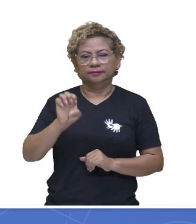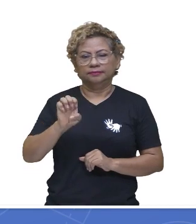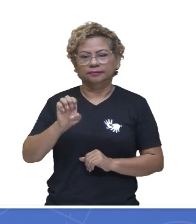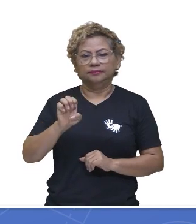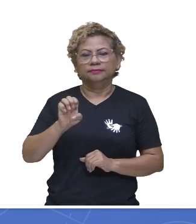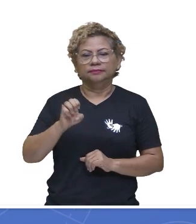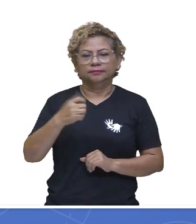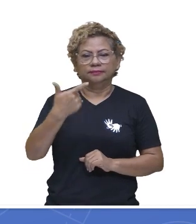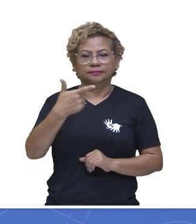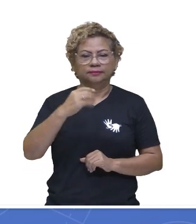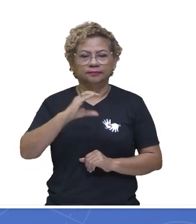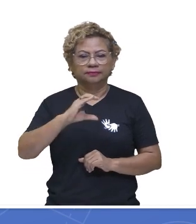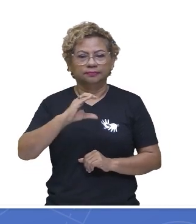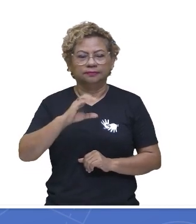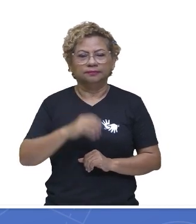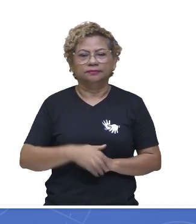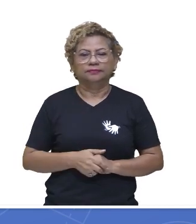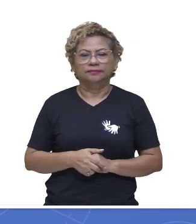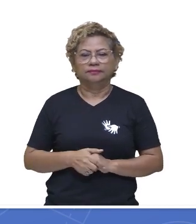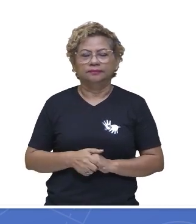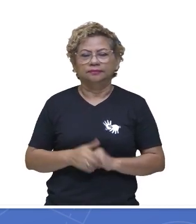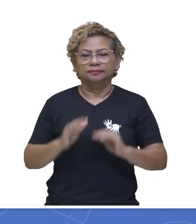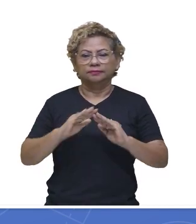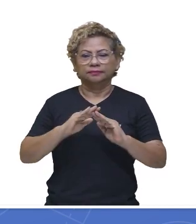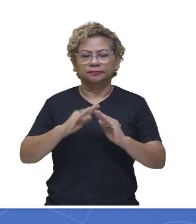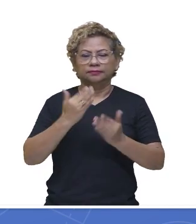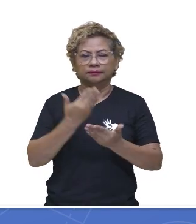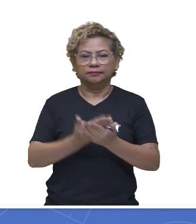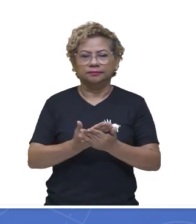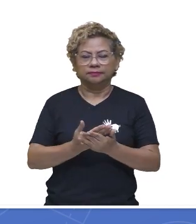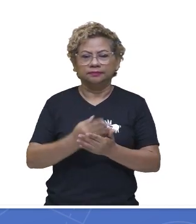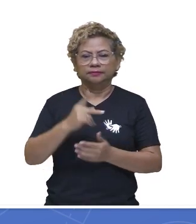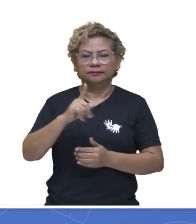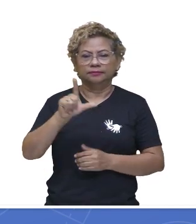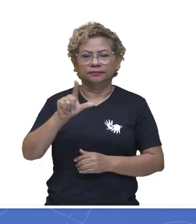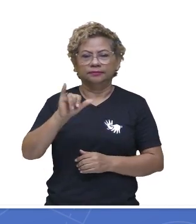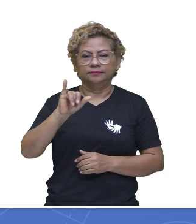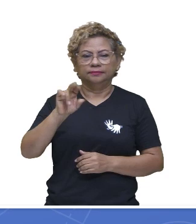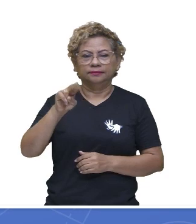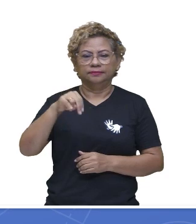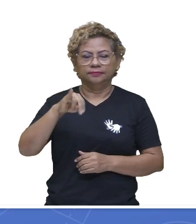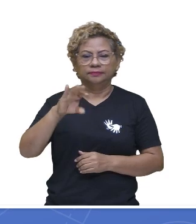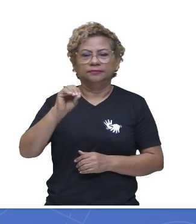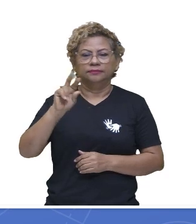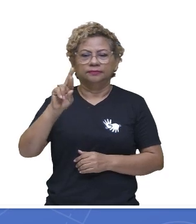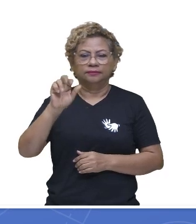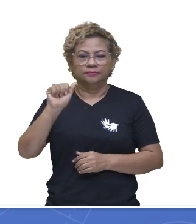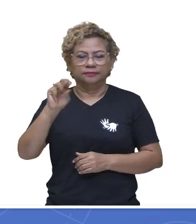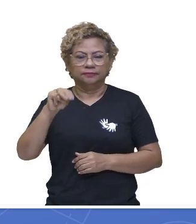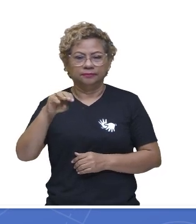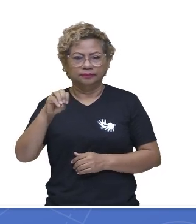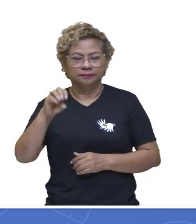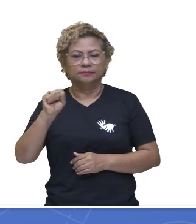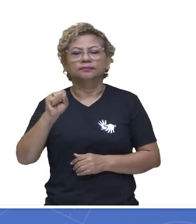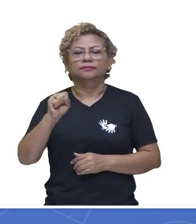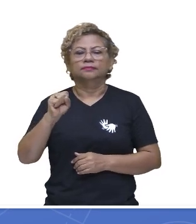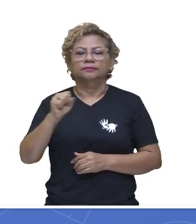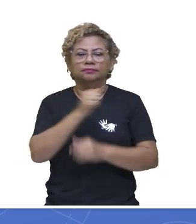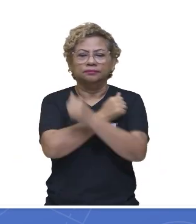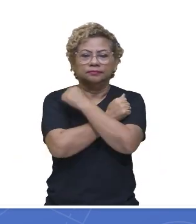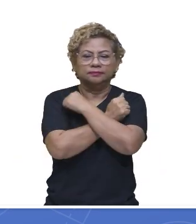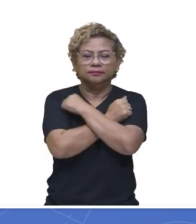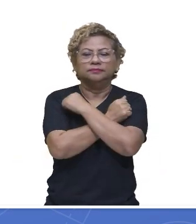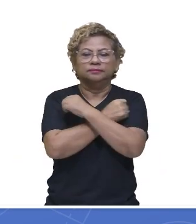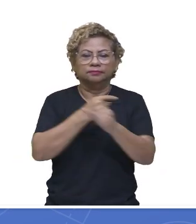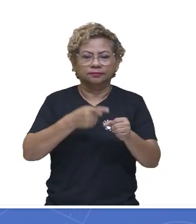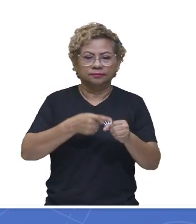letra C, tá? Escola Estadual Governador Plínio Ramos, Humaitá, um abraço a todos em Humaitá, ok? Então essas